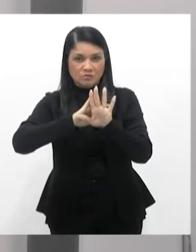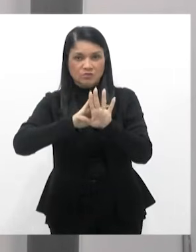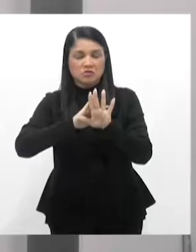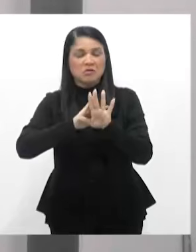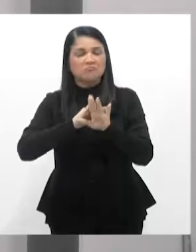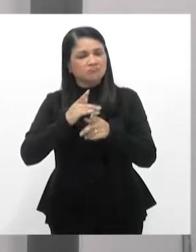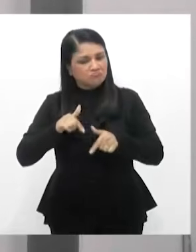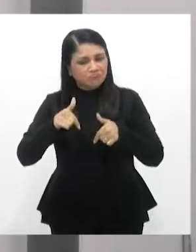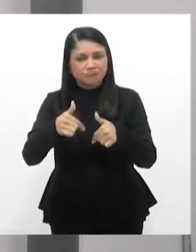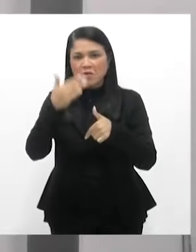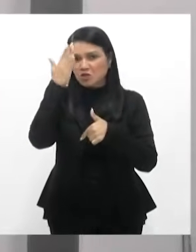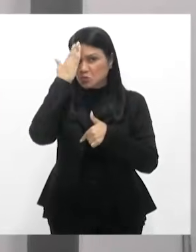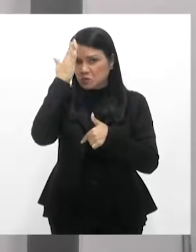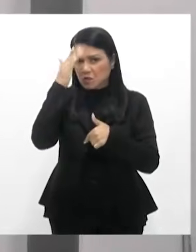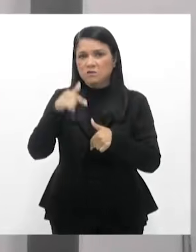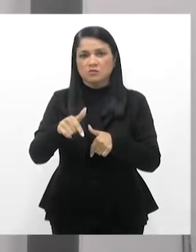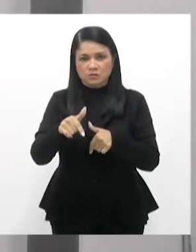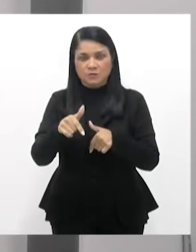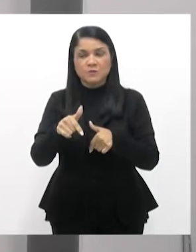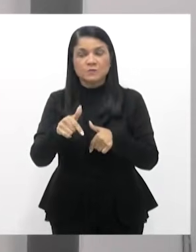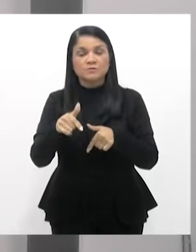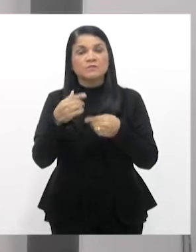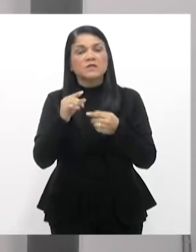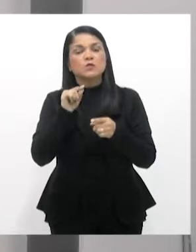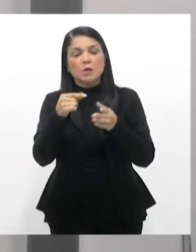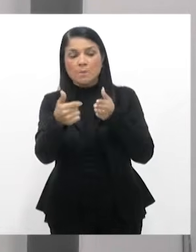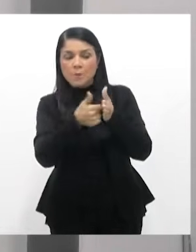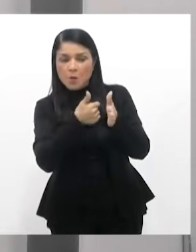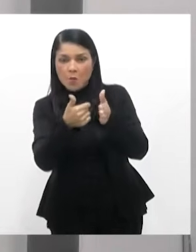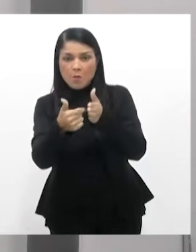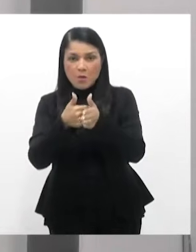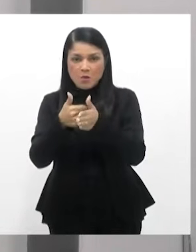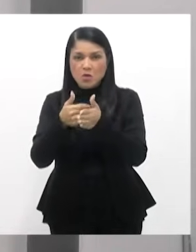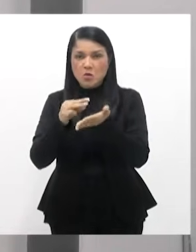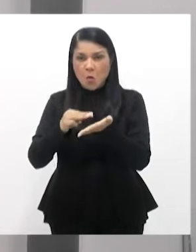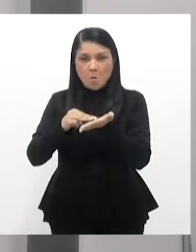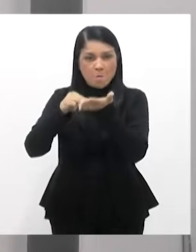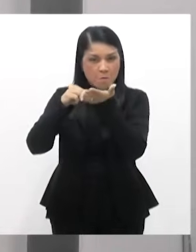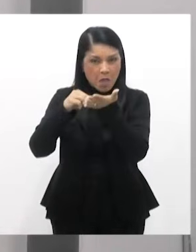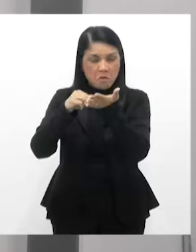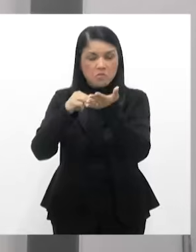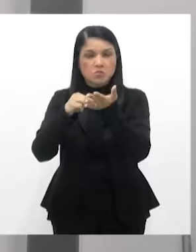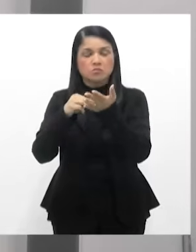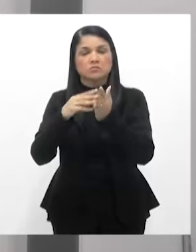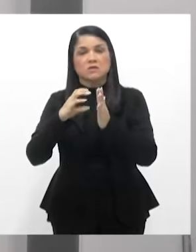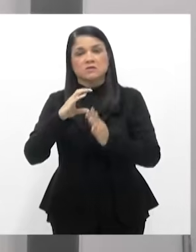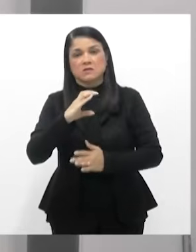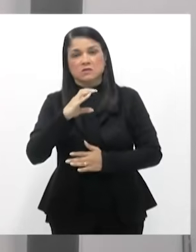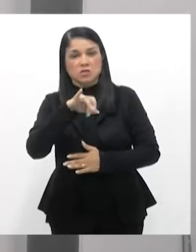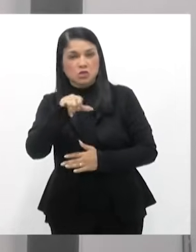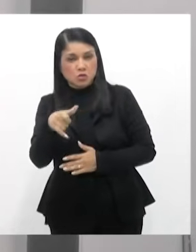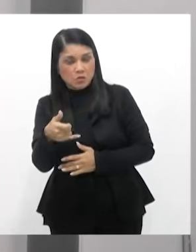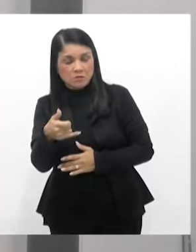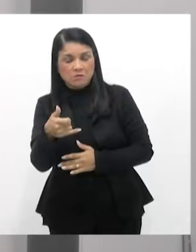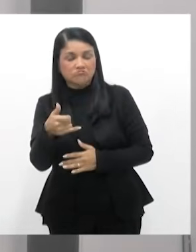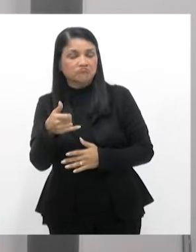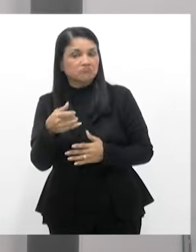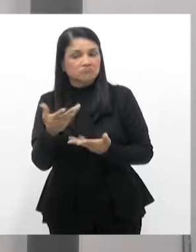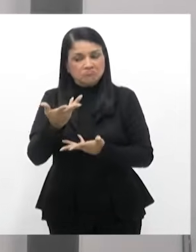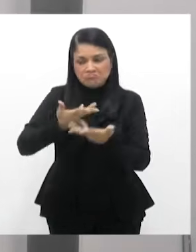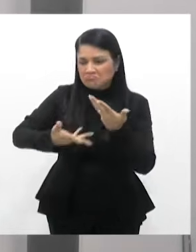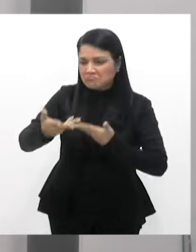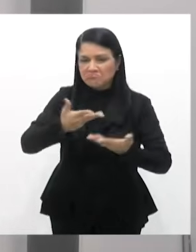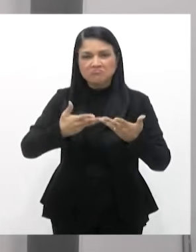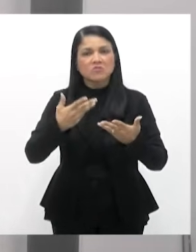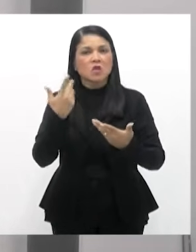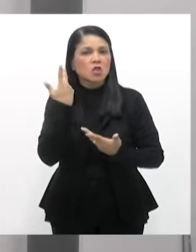a ideia aqui é tentar fazer algo. Agora, se vai ser questionado, inclusive por algum membro da CCJ ou alguma agremiação partidária de algum membro, faz parte do jogo. A gente